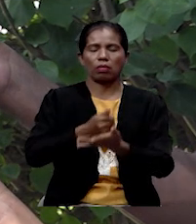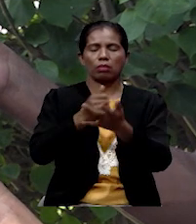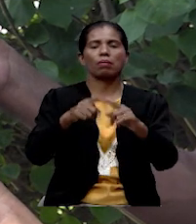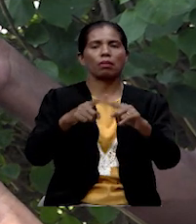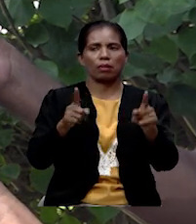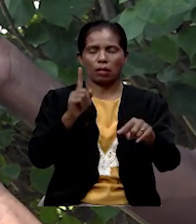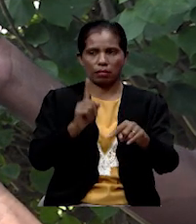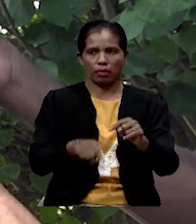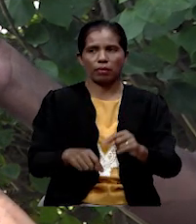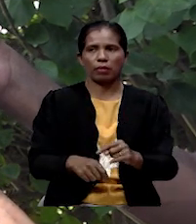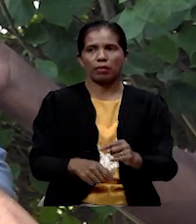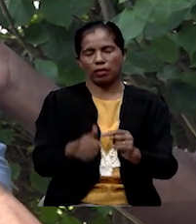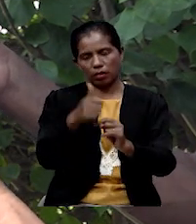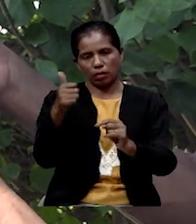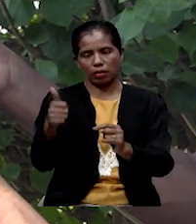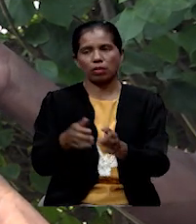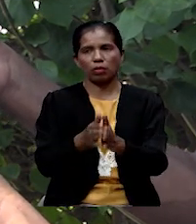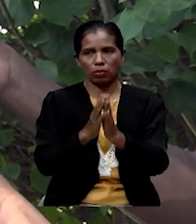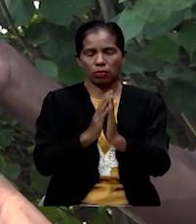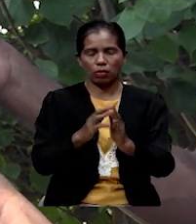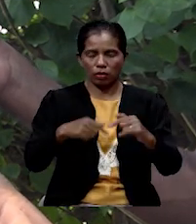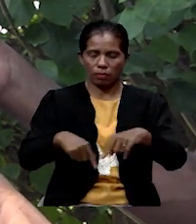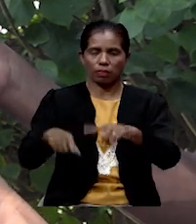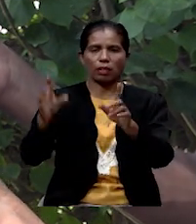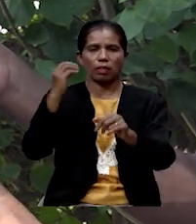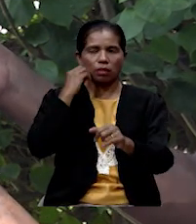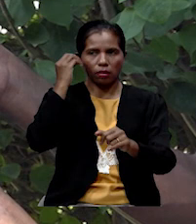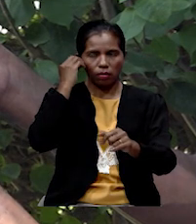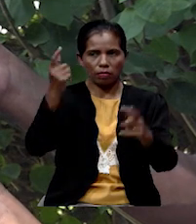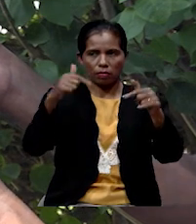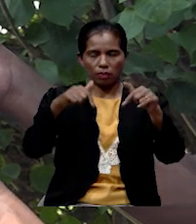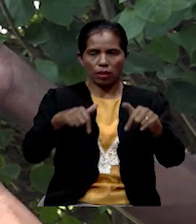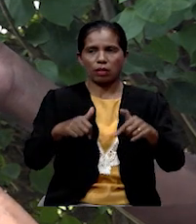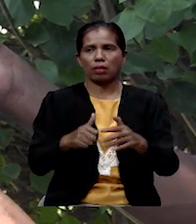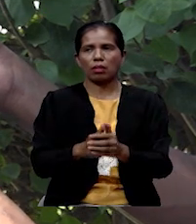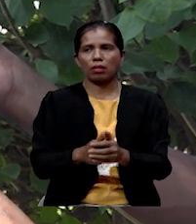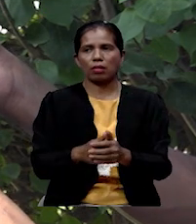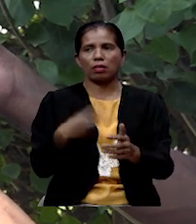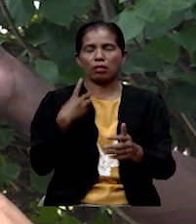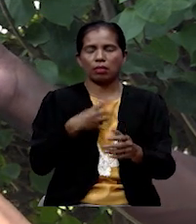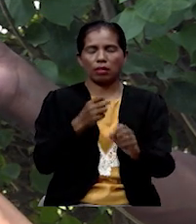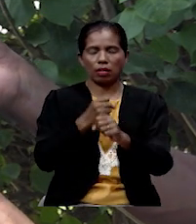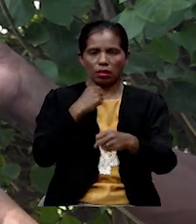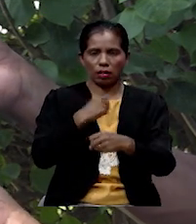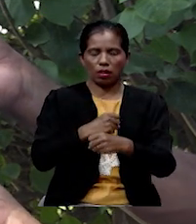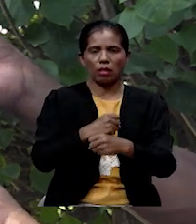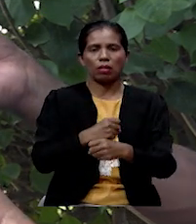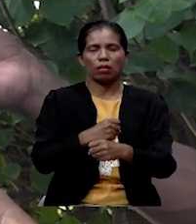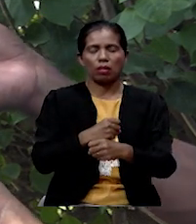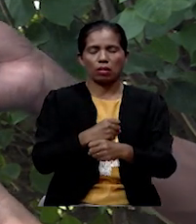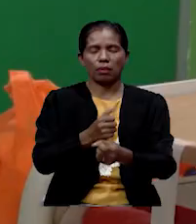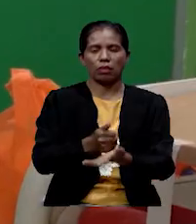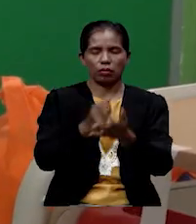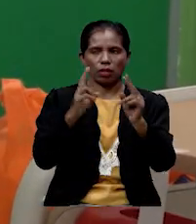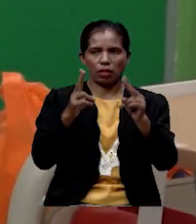bela ma iya balu nebe ma ka husu alte pedi du fila fali ba mai fali ho o ita bele halo intervensan tama lais